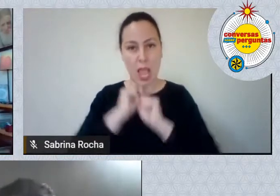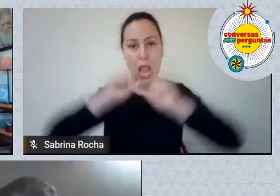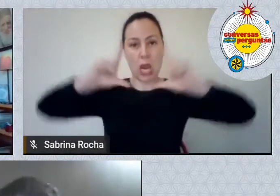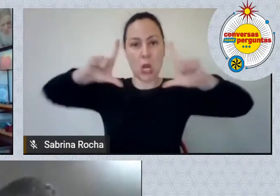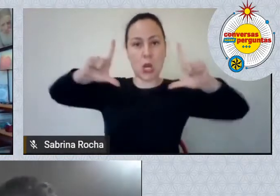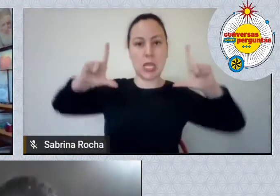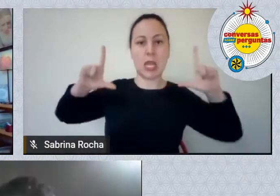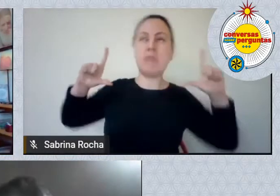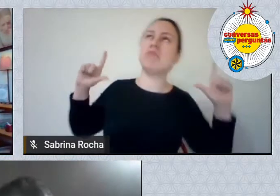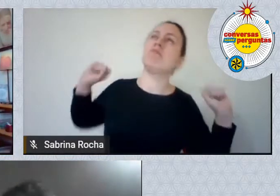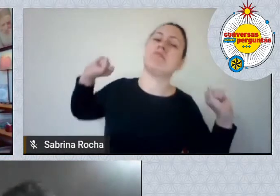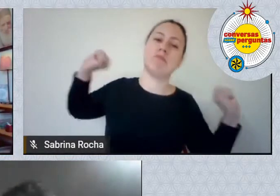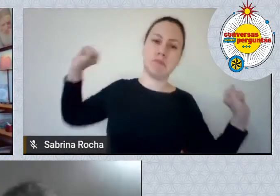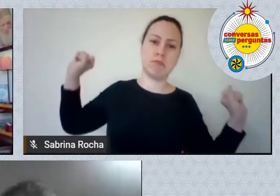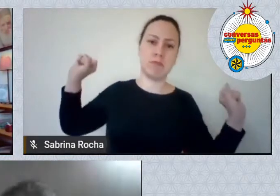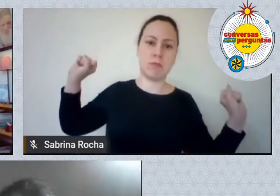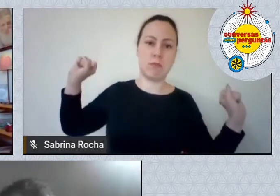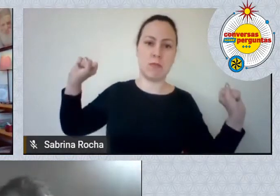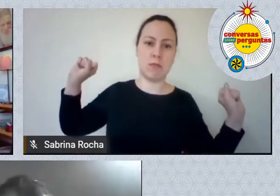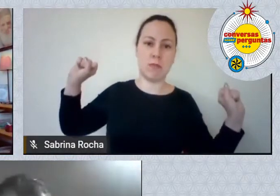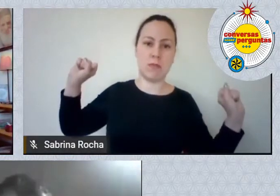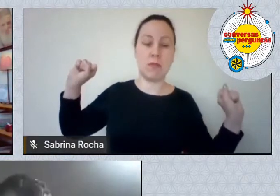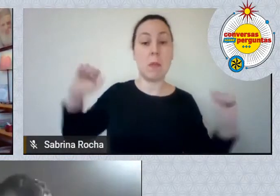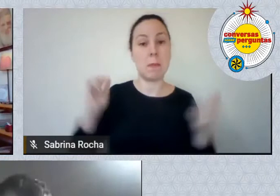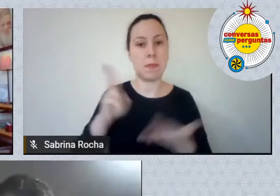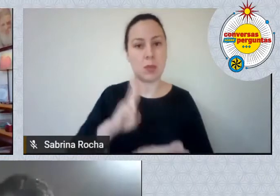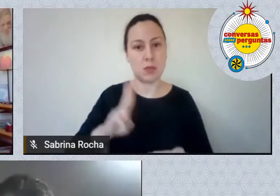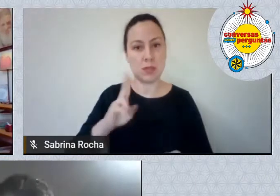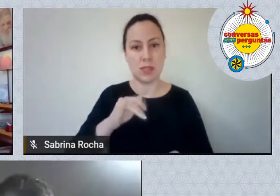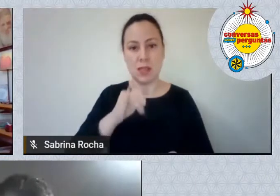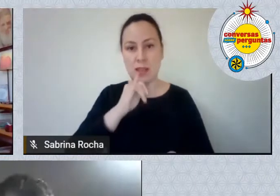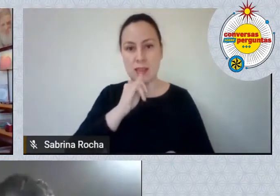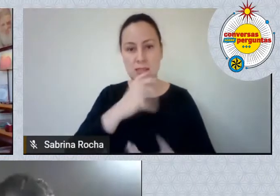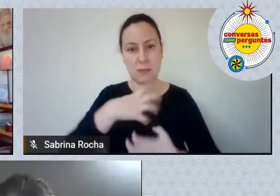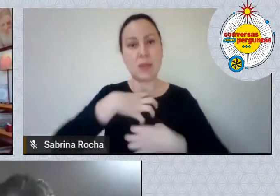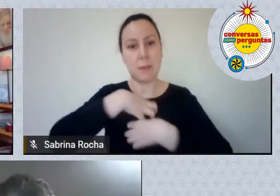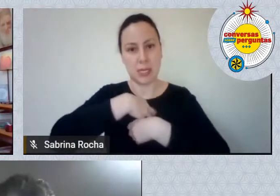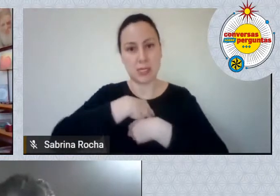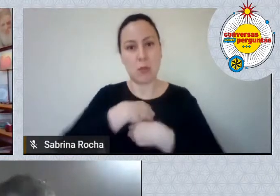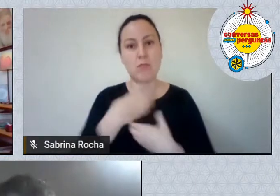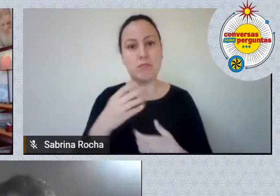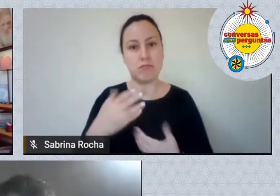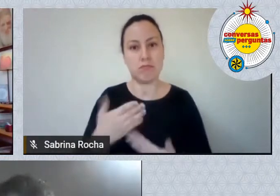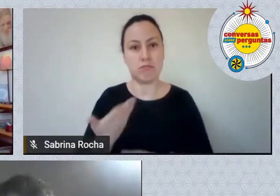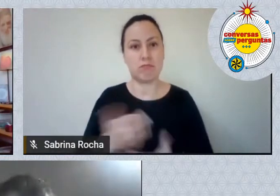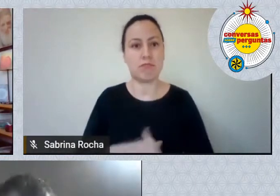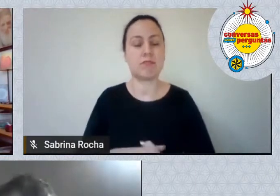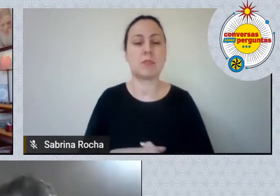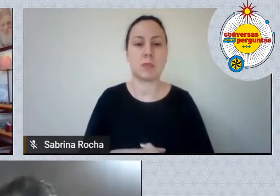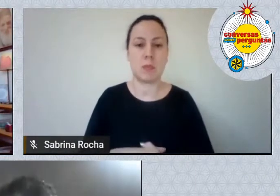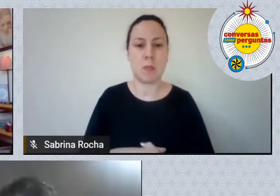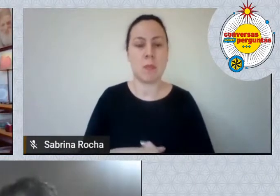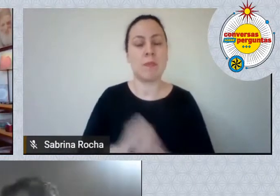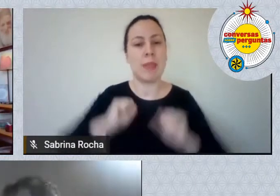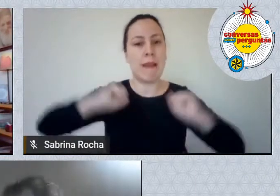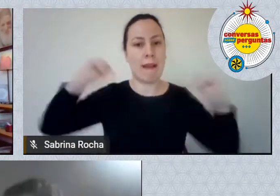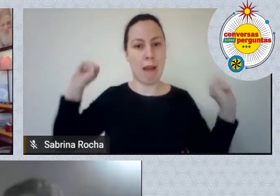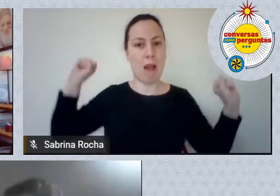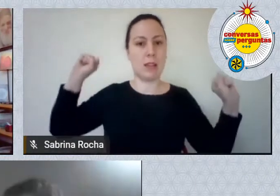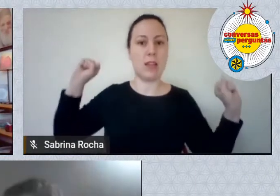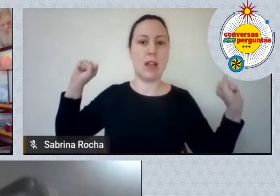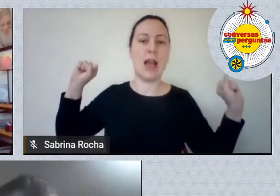e veja só, e podemos usar até o caso do depressivo para fazer uma comparação. Né? Quando você acorda, você